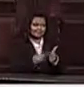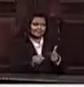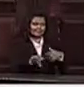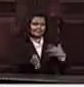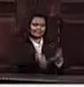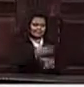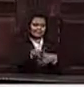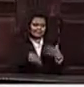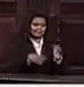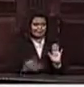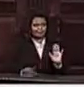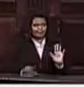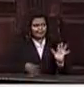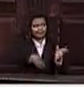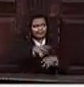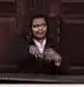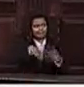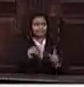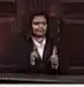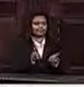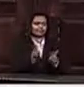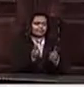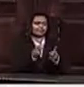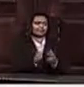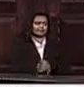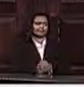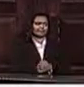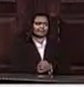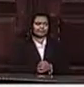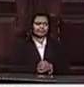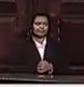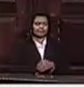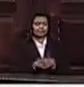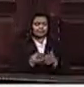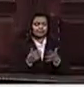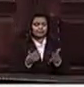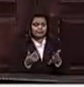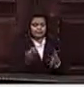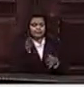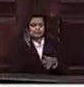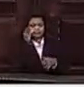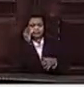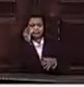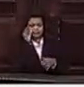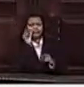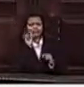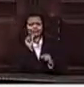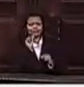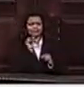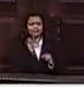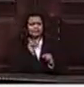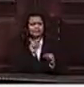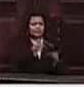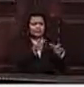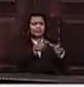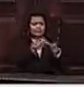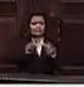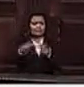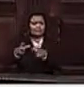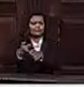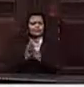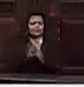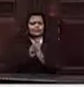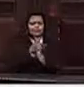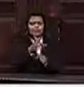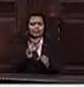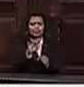implantação desse projeto. E é curioso também que dessas 10 áreas, 9 áreas